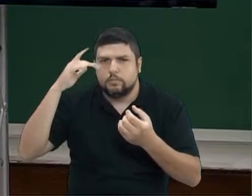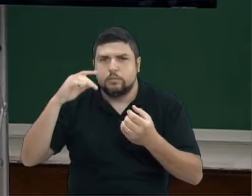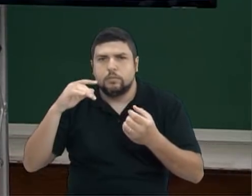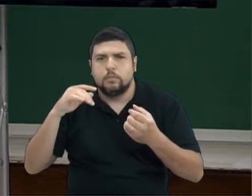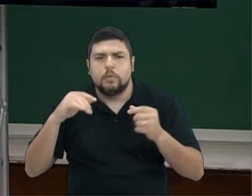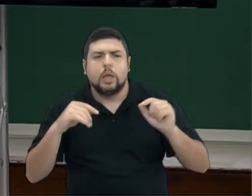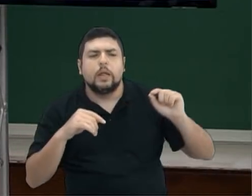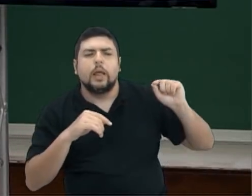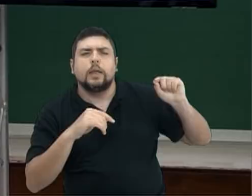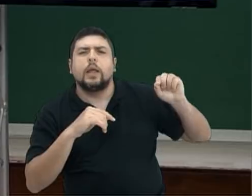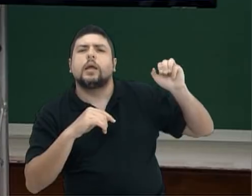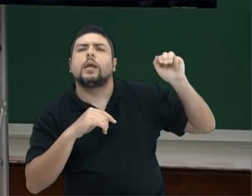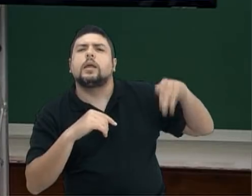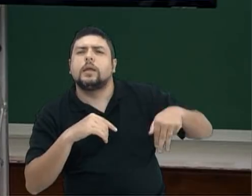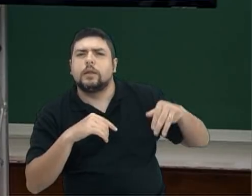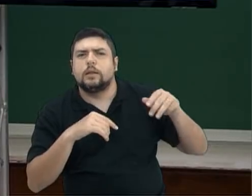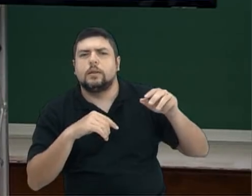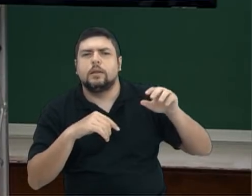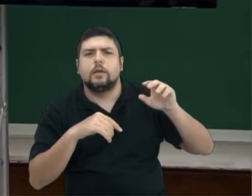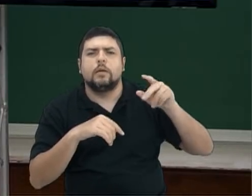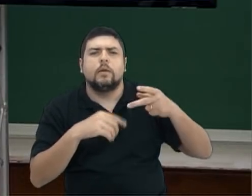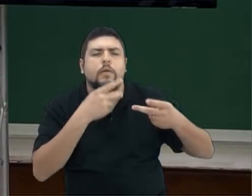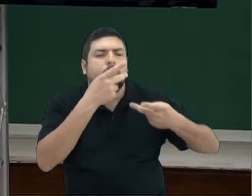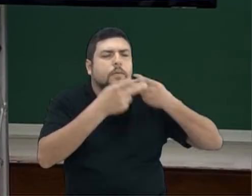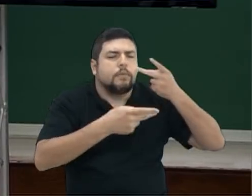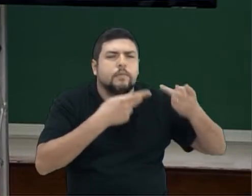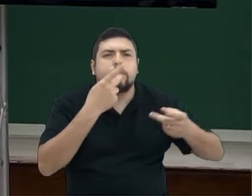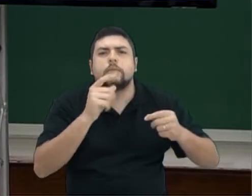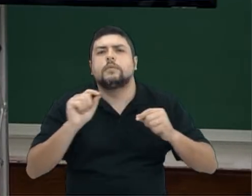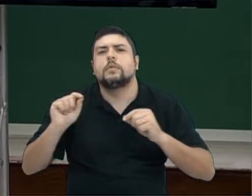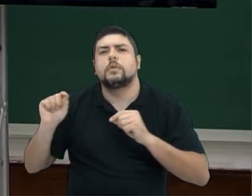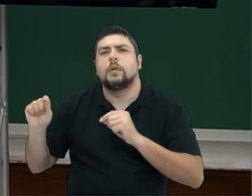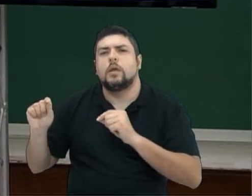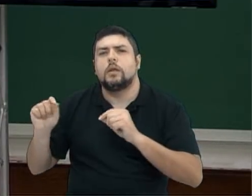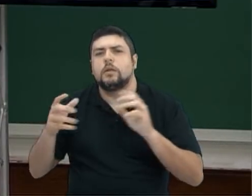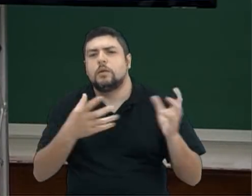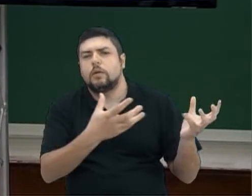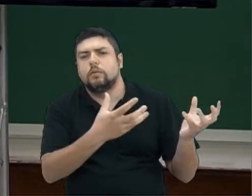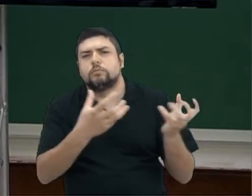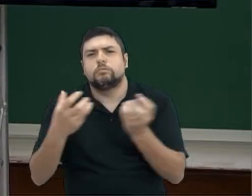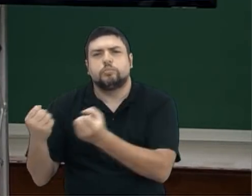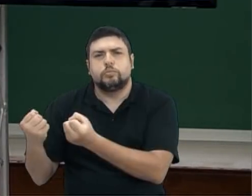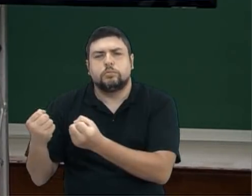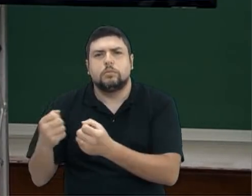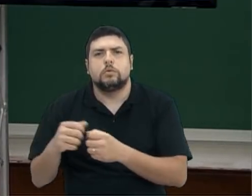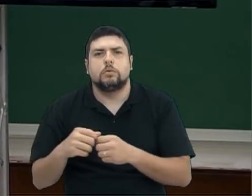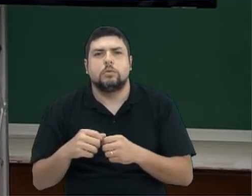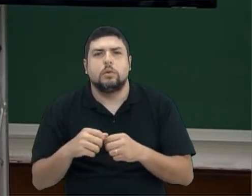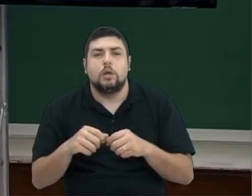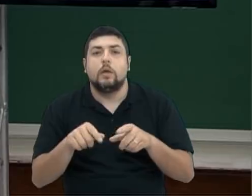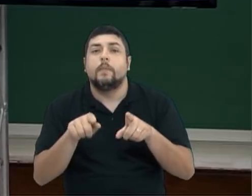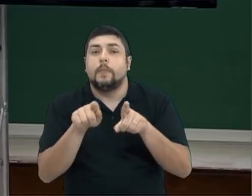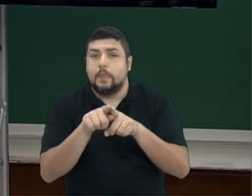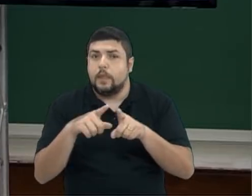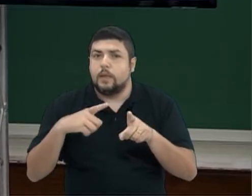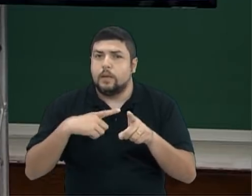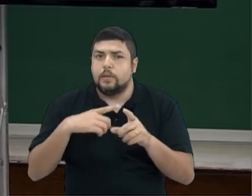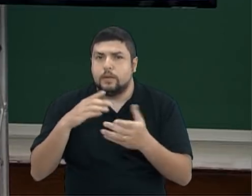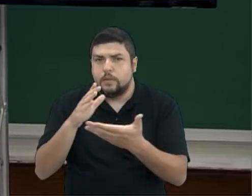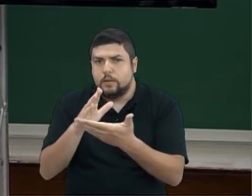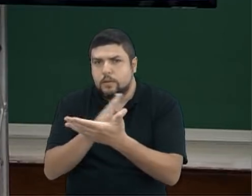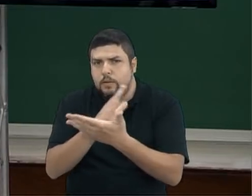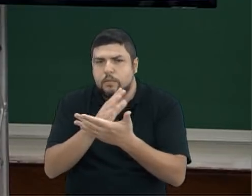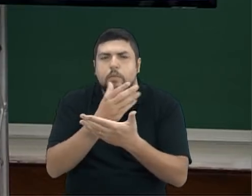falando, quem está recebendo a mensagem, sobre quem está falando. E além disso, ainda vai fazer o feminino e masculino, que é